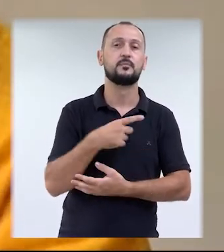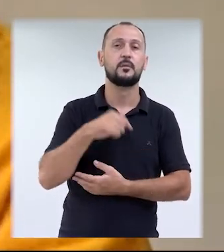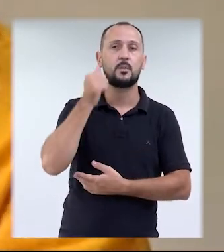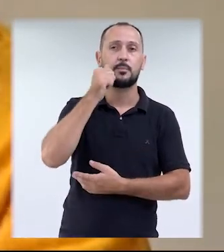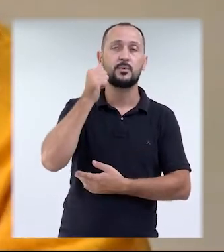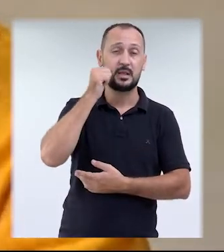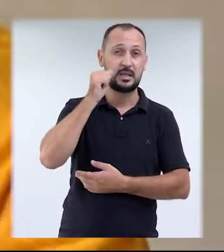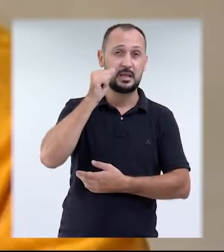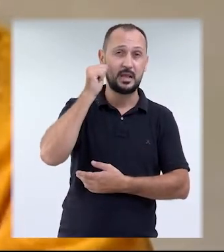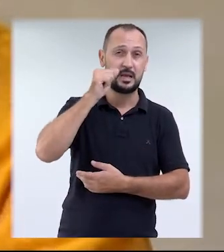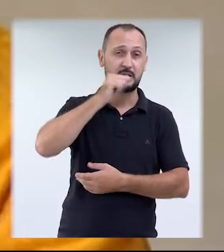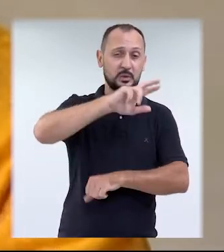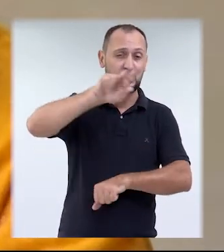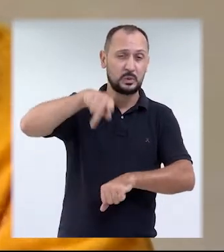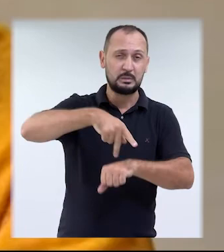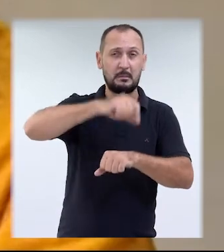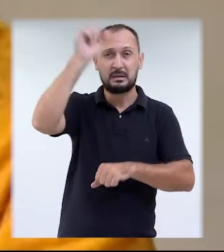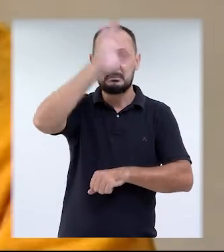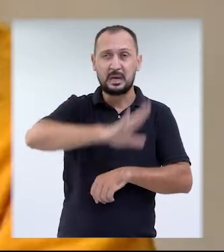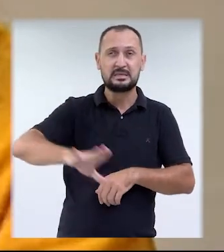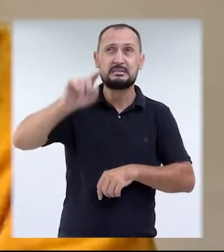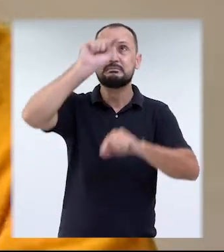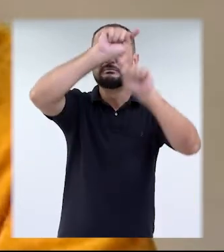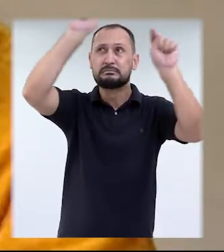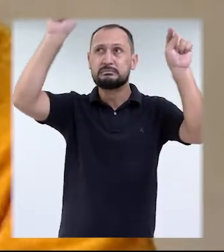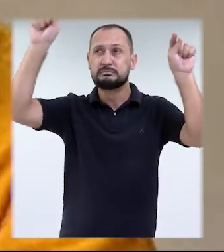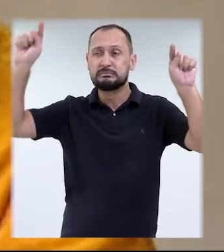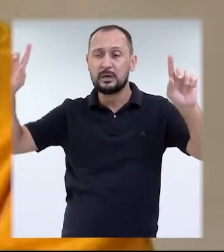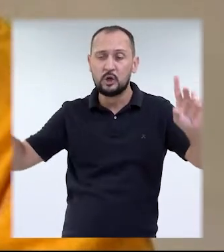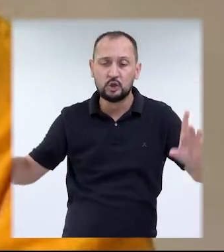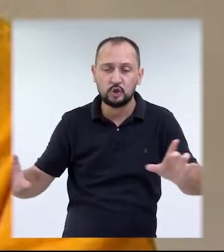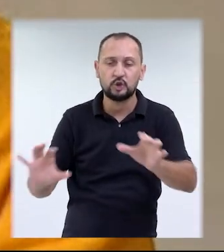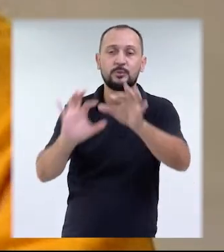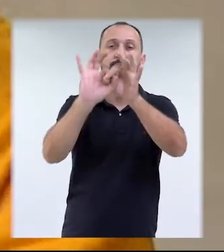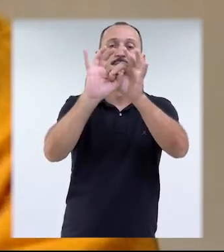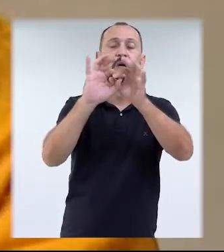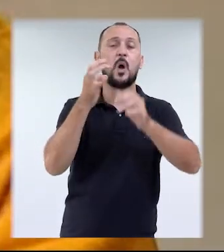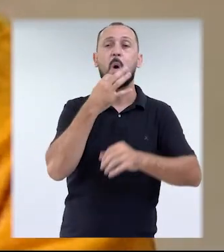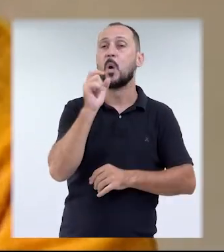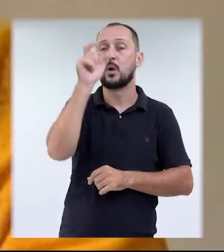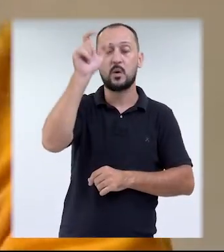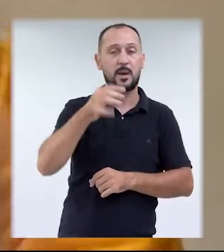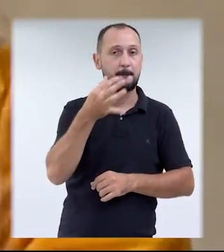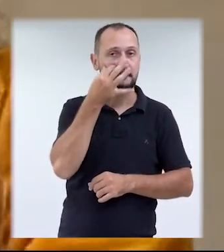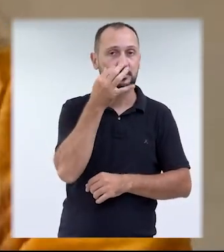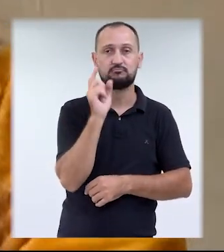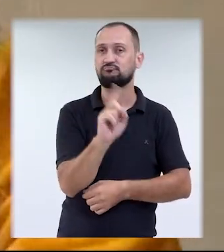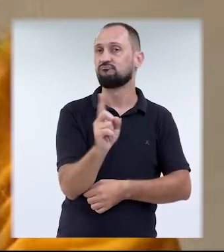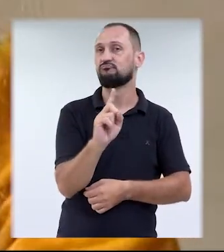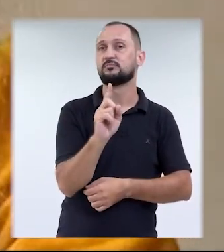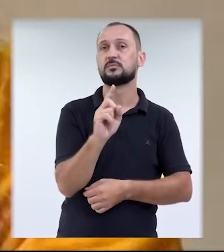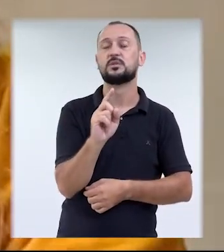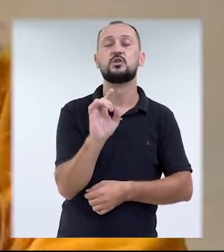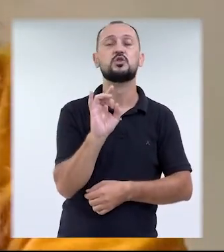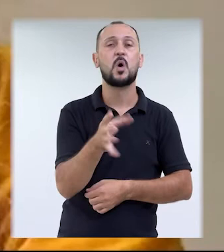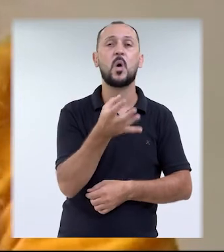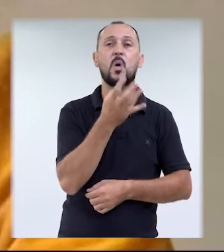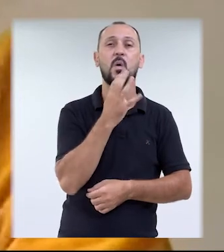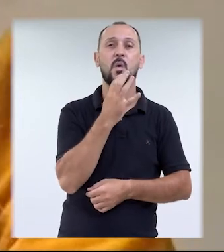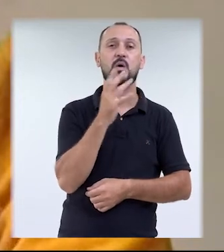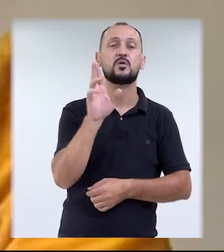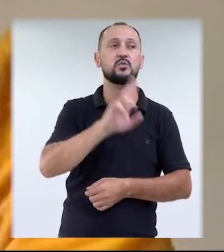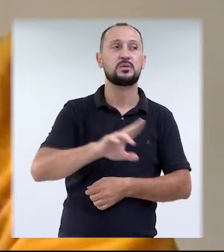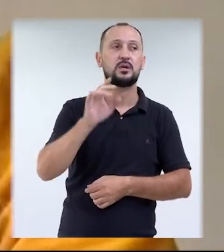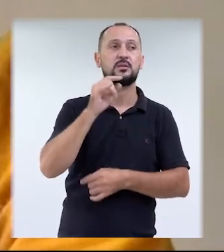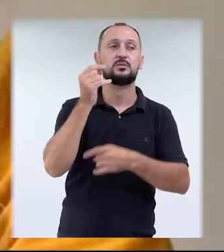foram trazidas mulheres de várias partes do Brasil, assim, né? A gente não se conhece presencialmente, a gente se conhece